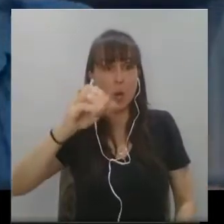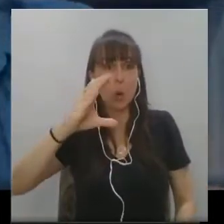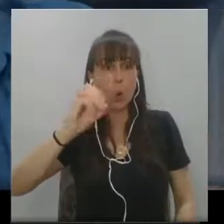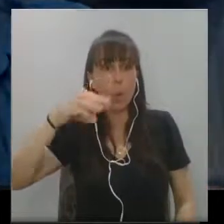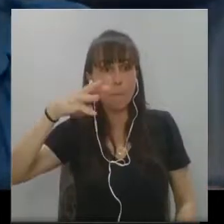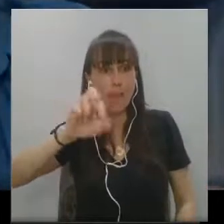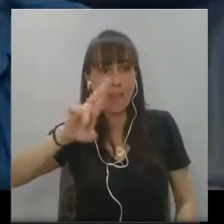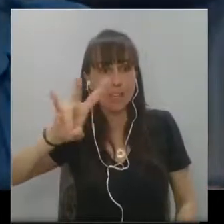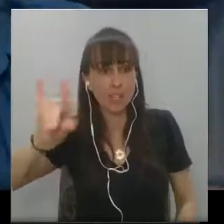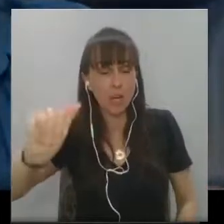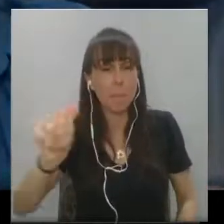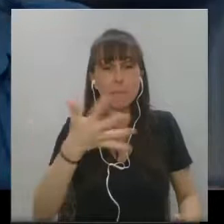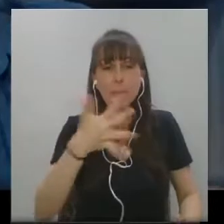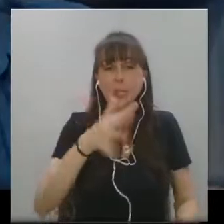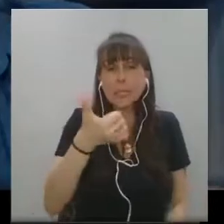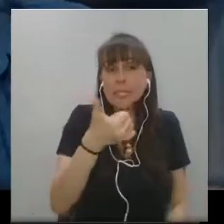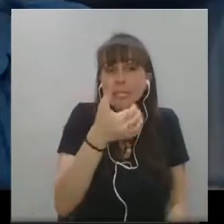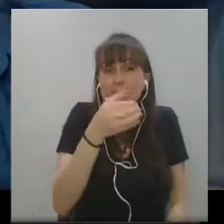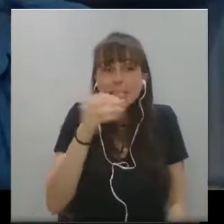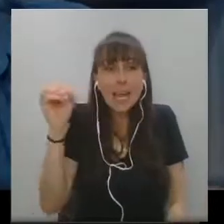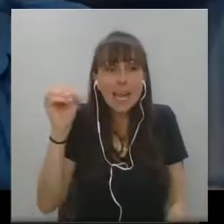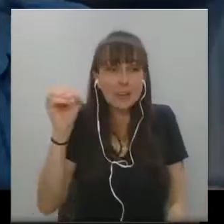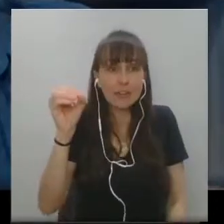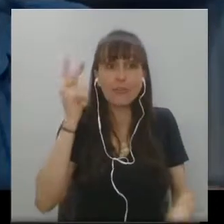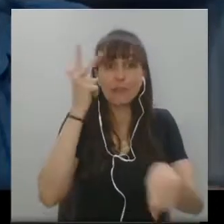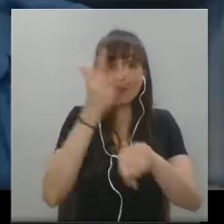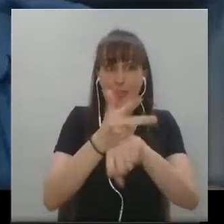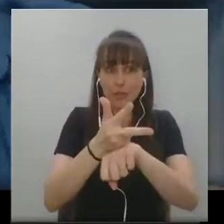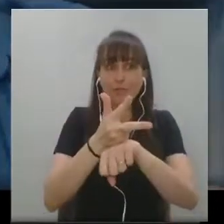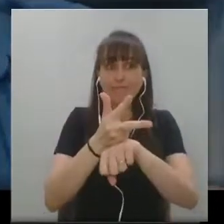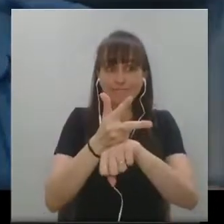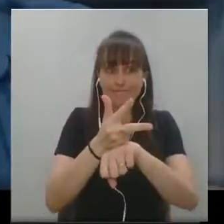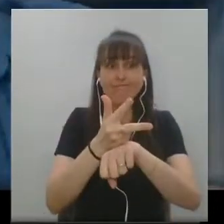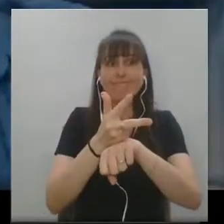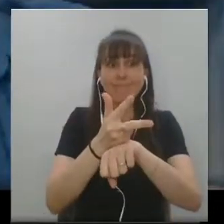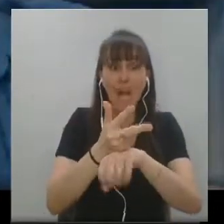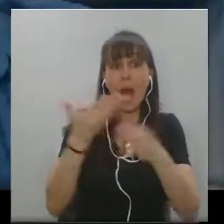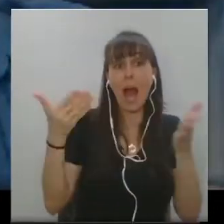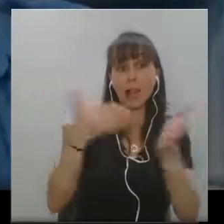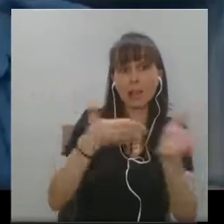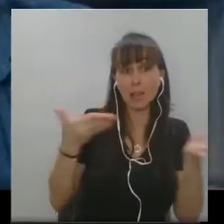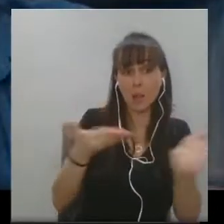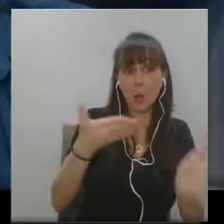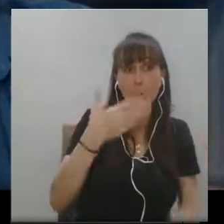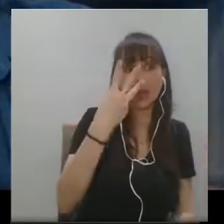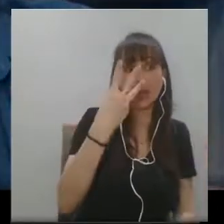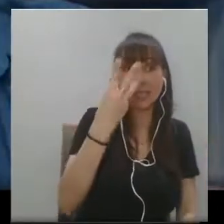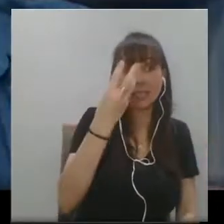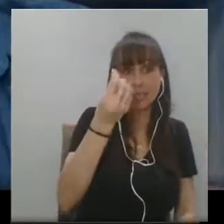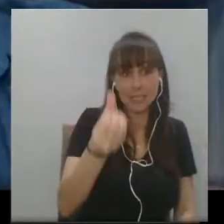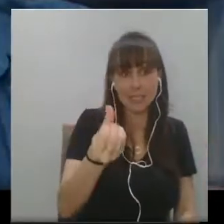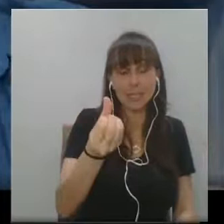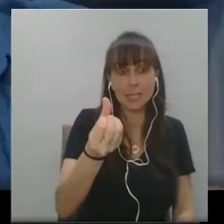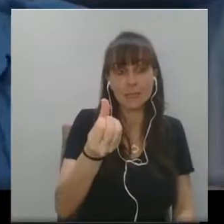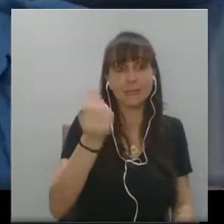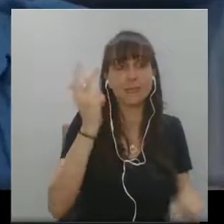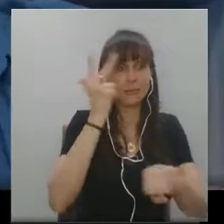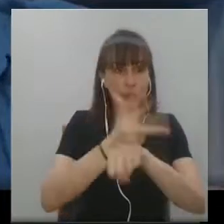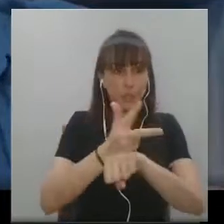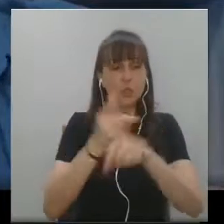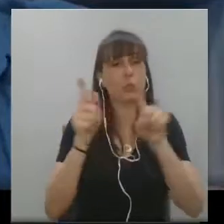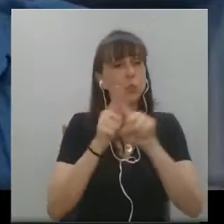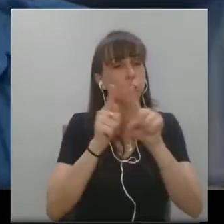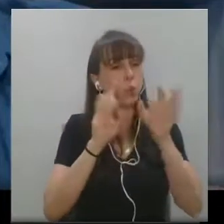cada canto da Divina Comédia, e temos 36 vídeos até agora, analisando cada parte da obra e